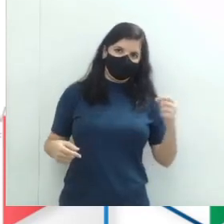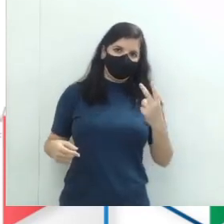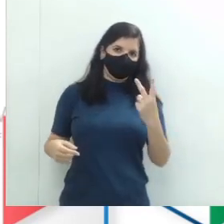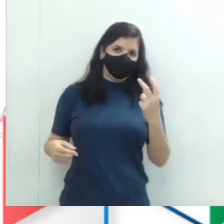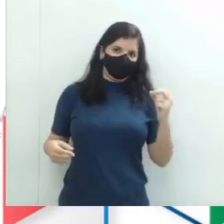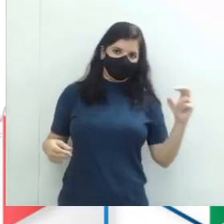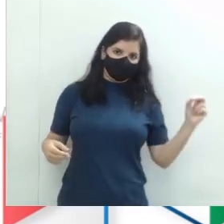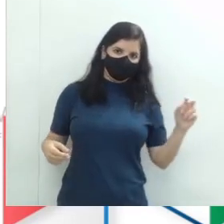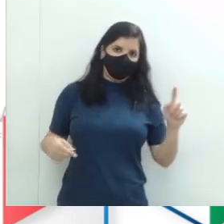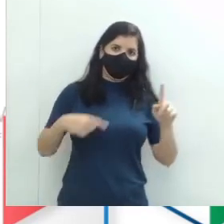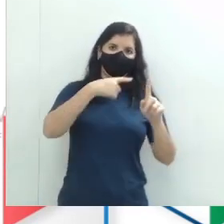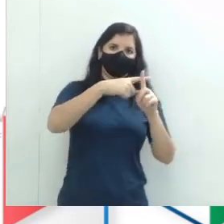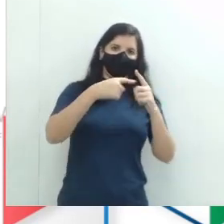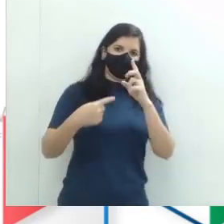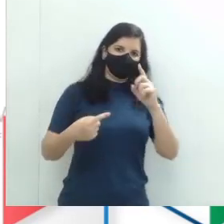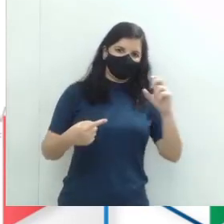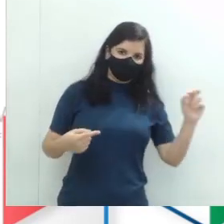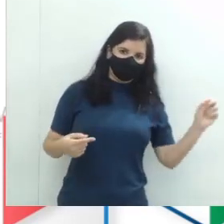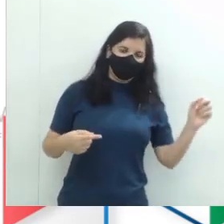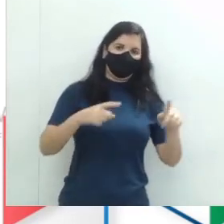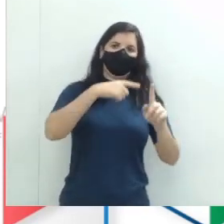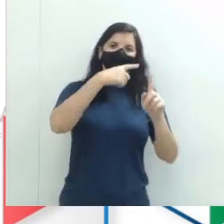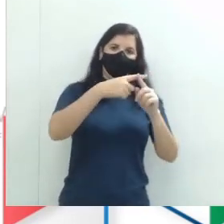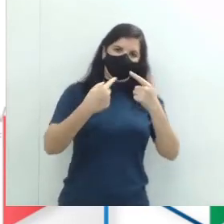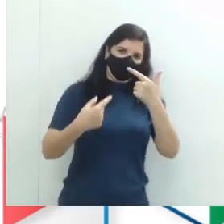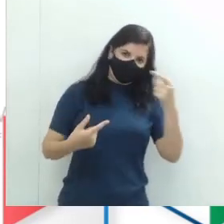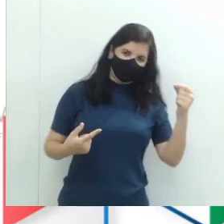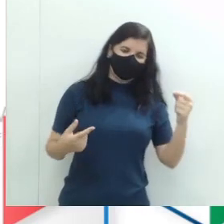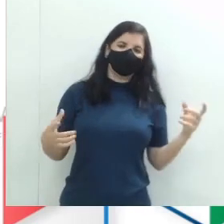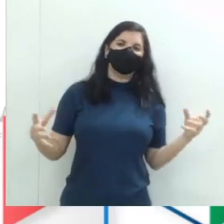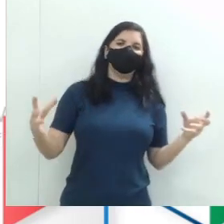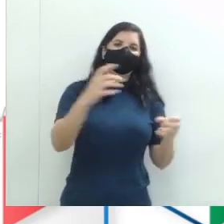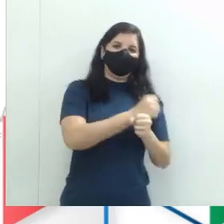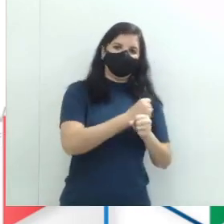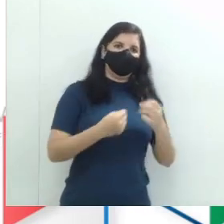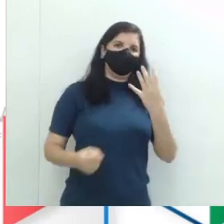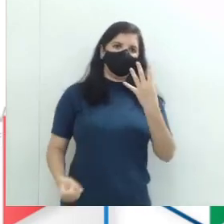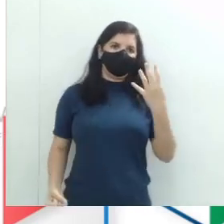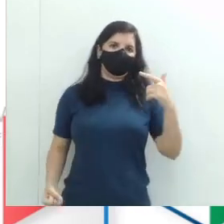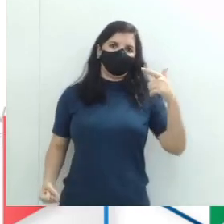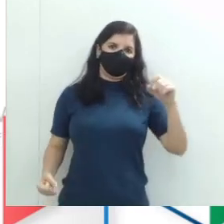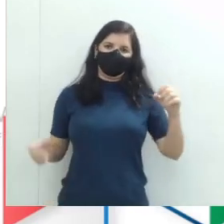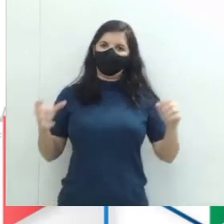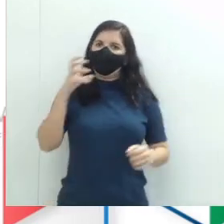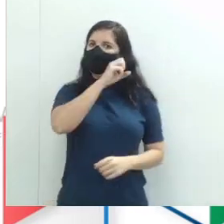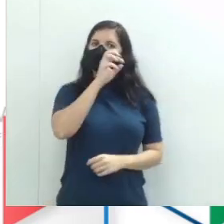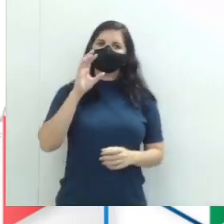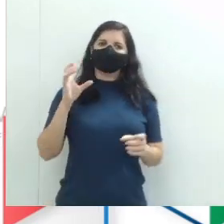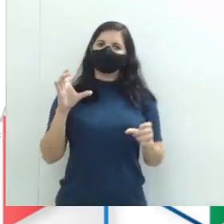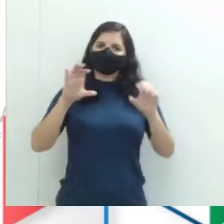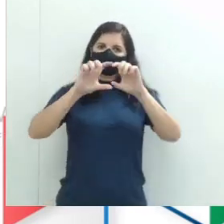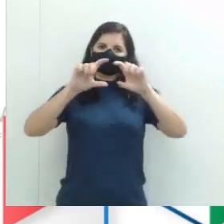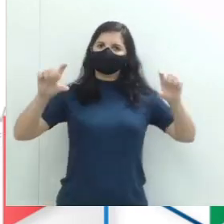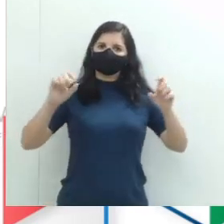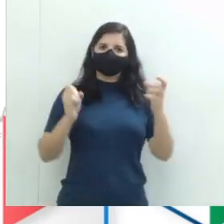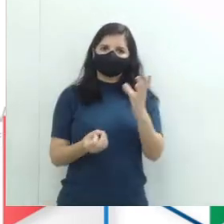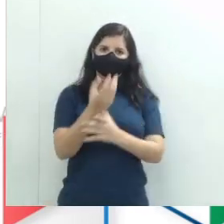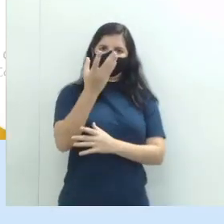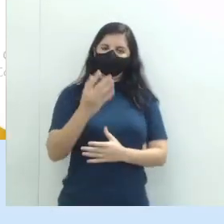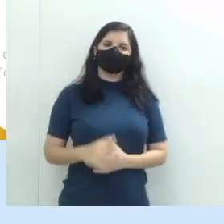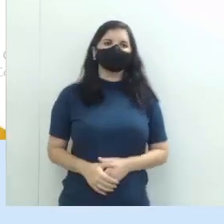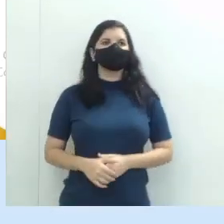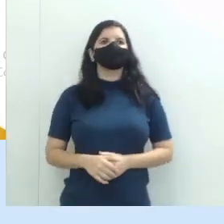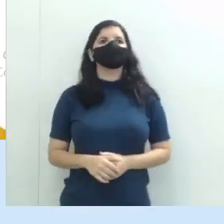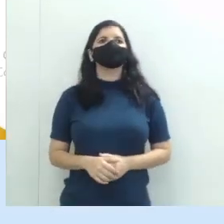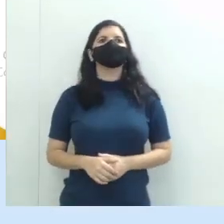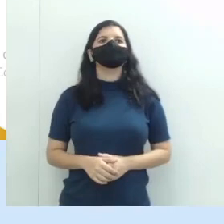200 mais 100 mais 100 mais 20. Montou a equação, resolução rapidona para a gente, ó. Fechou? Vamos lá